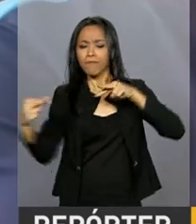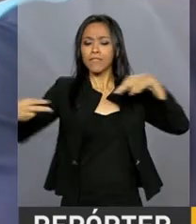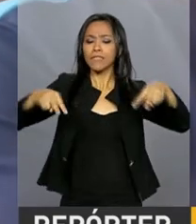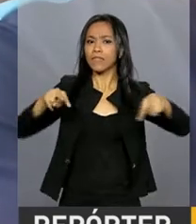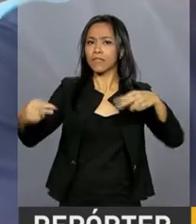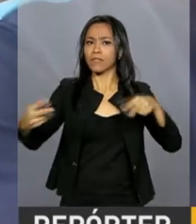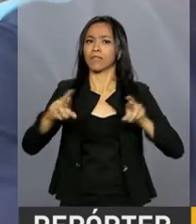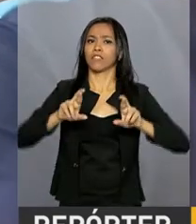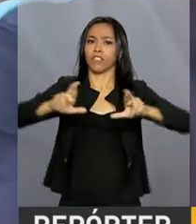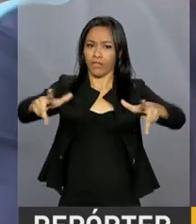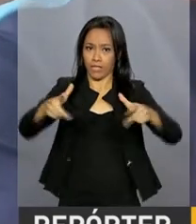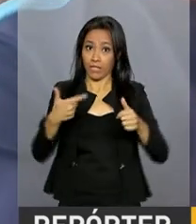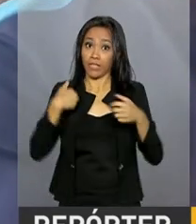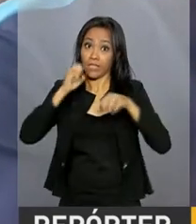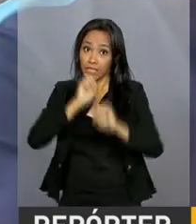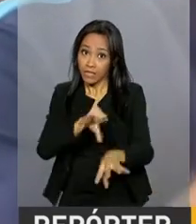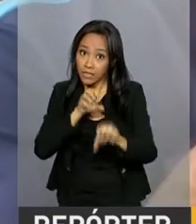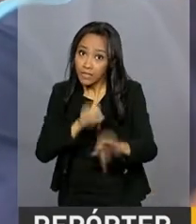ensinar